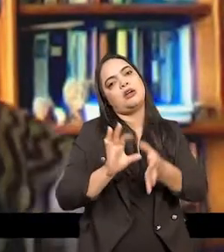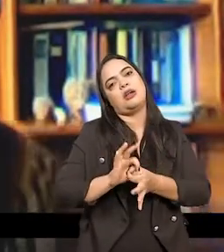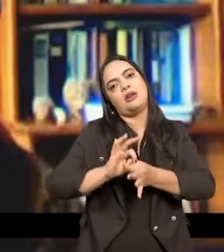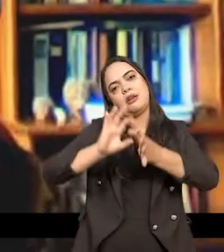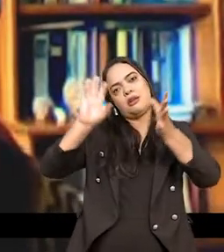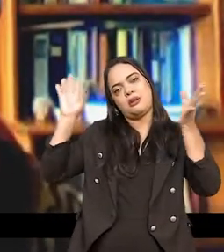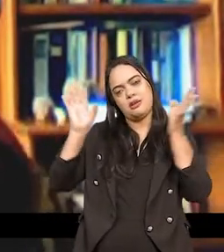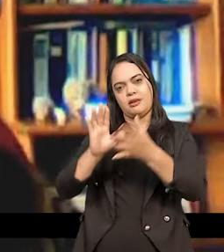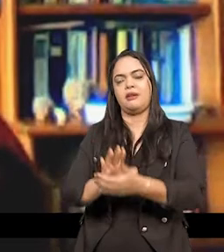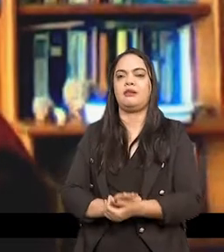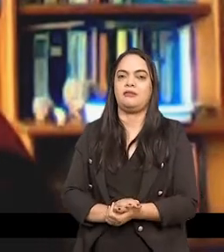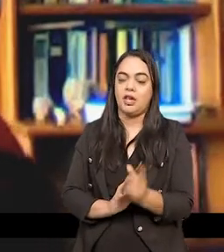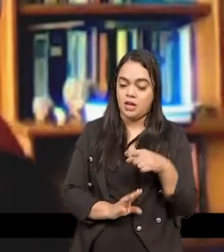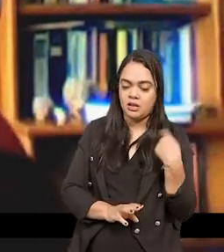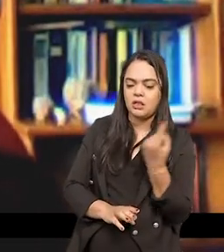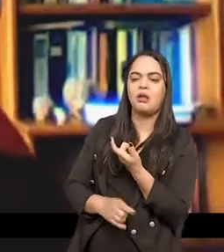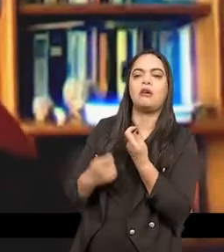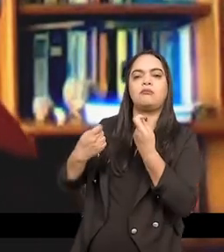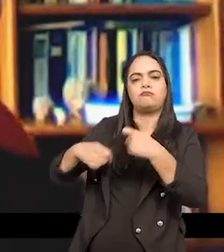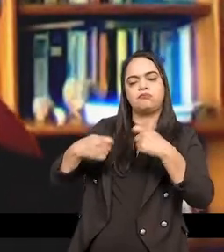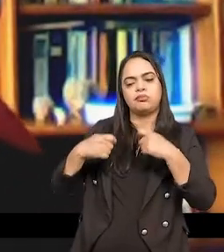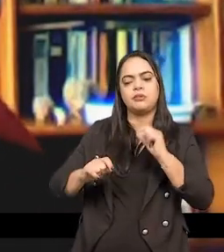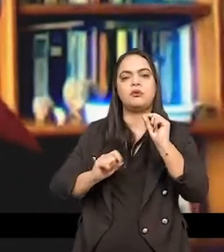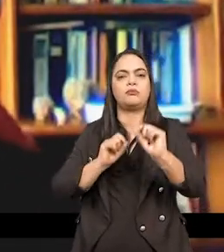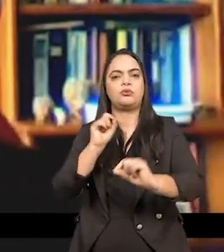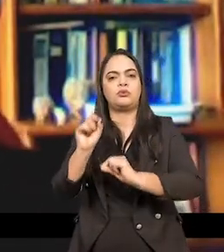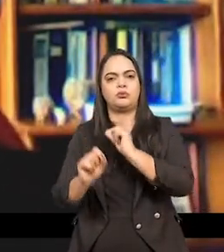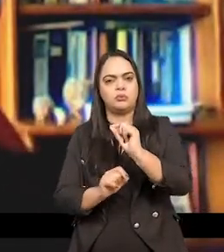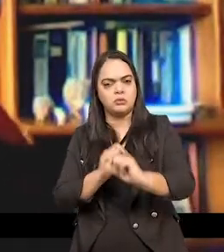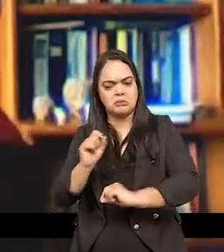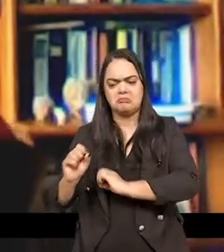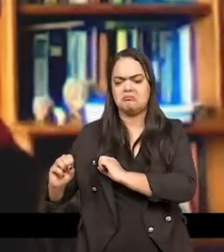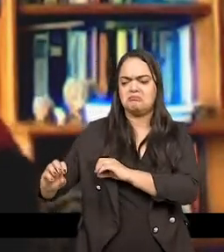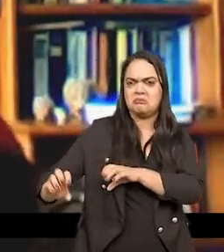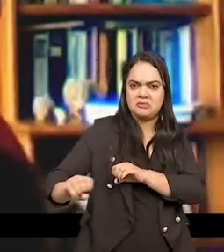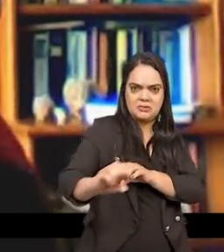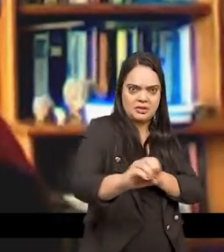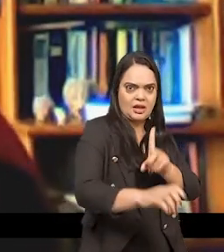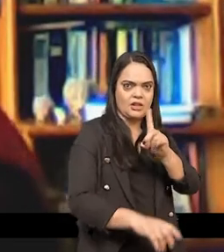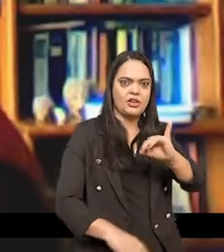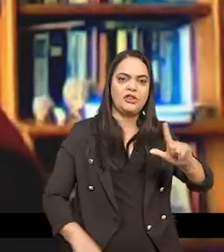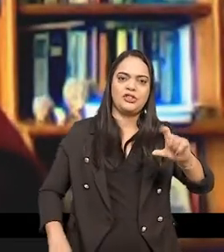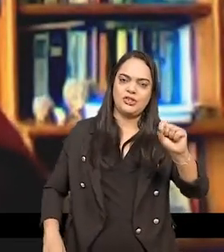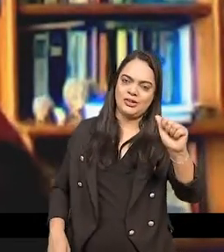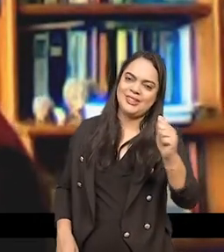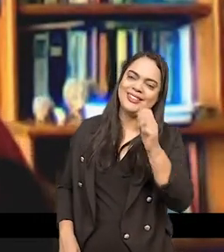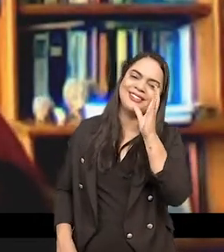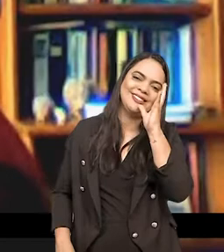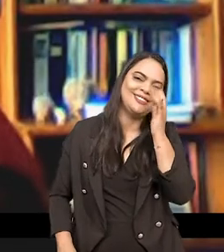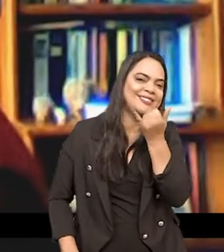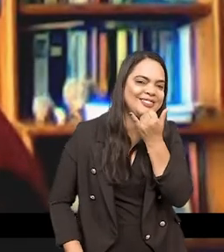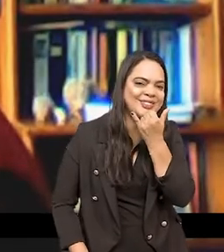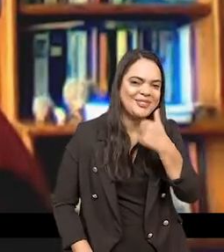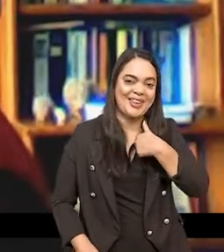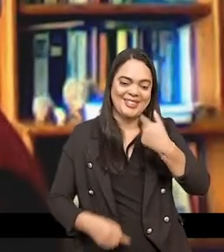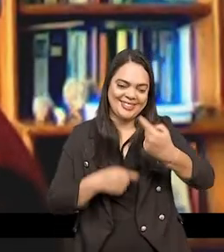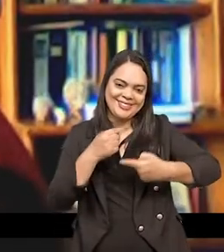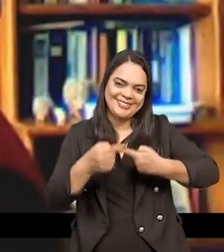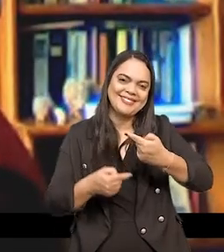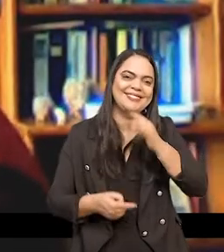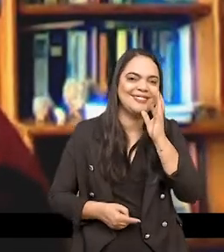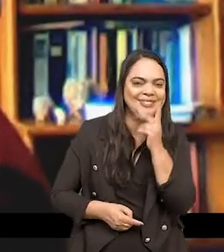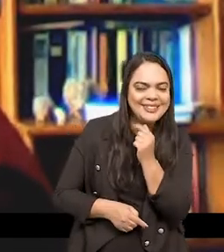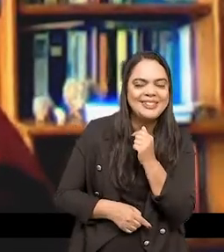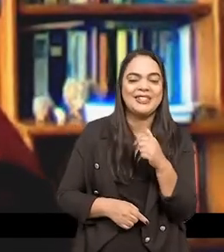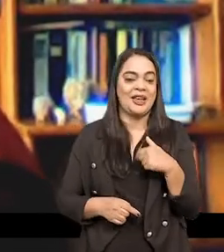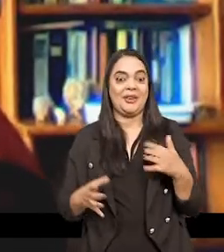aprender a desconstruir. E eu acho, então, Dilza, estou me estendendo muito, desculpe, eu fico entusiasmada quando falo essas coisas. Eu acho,